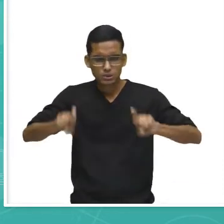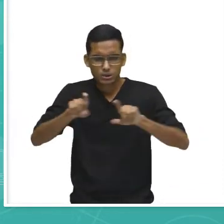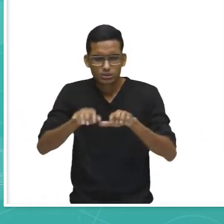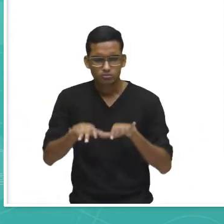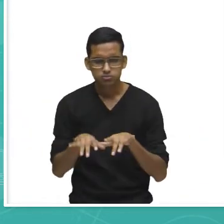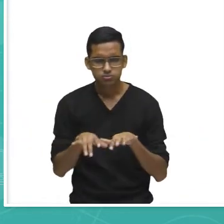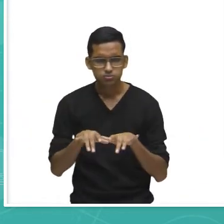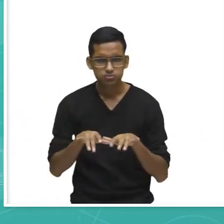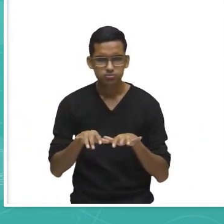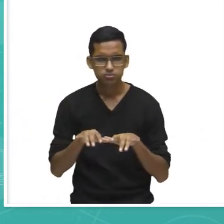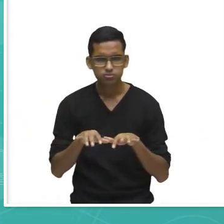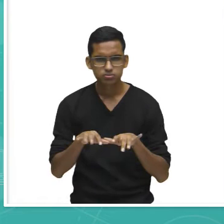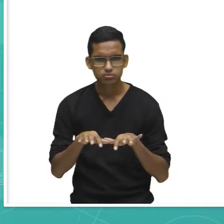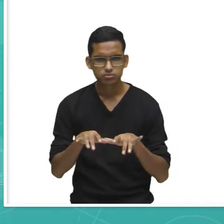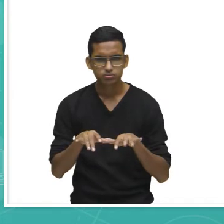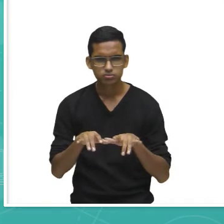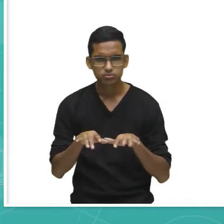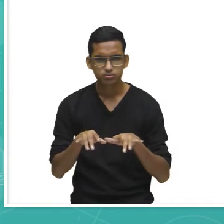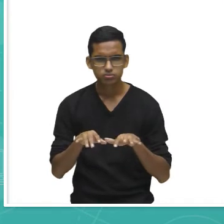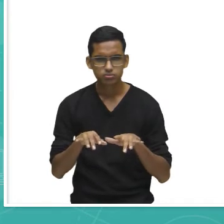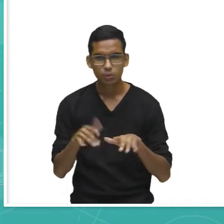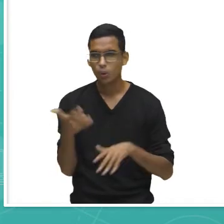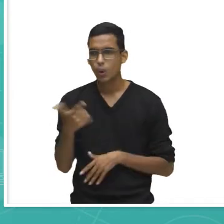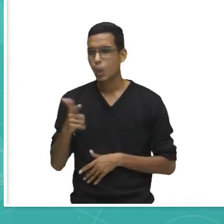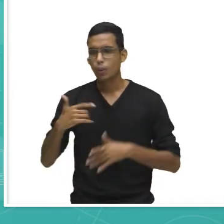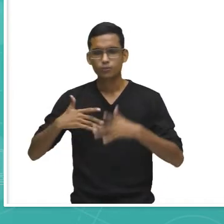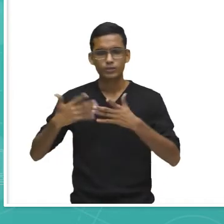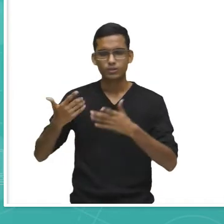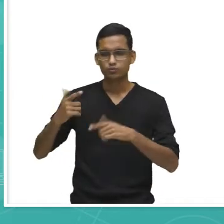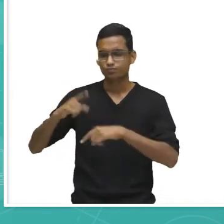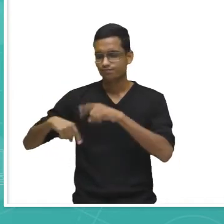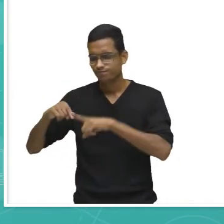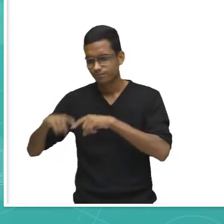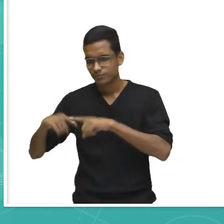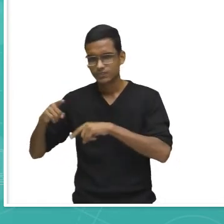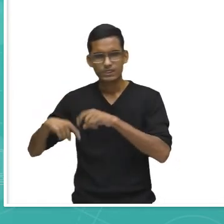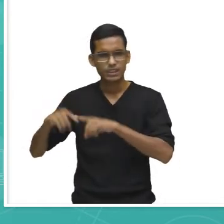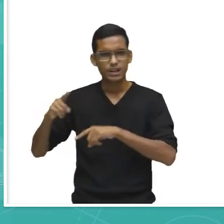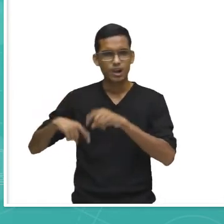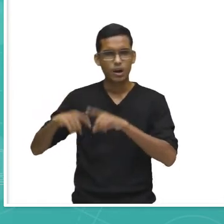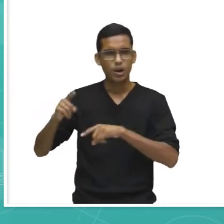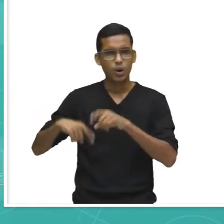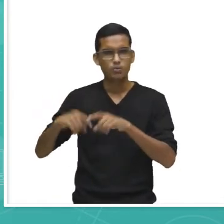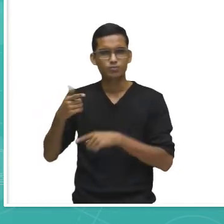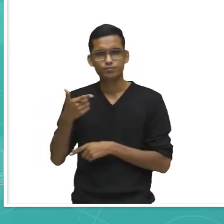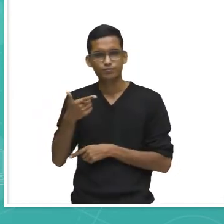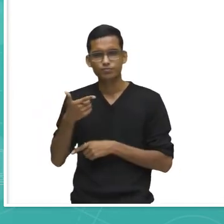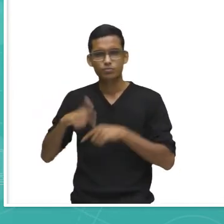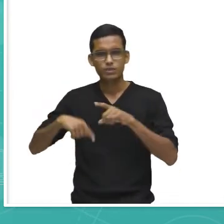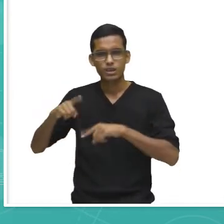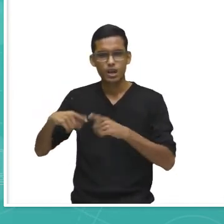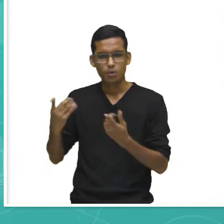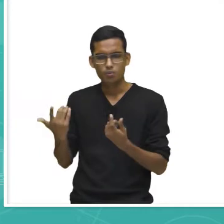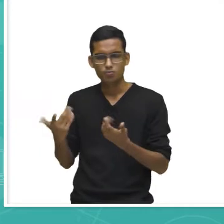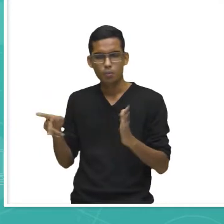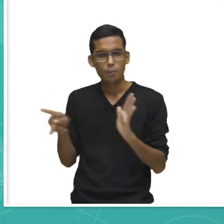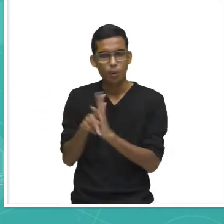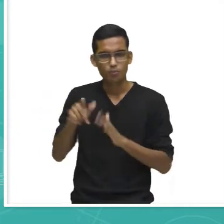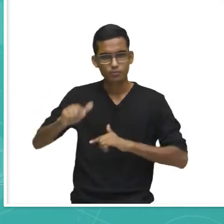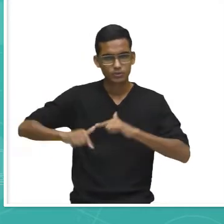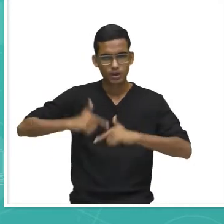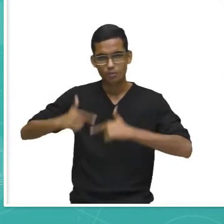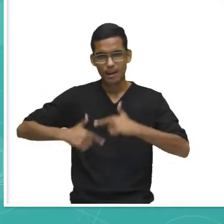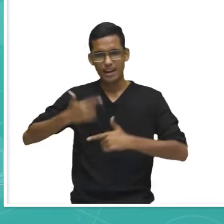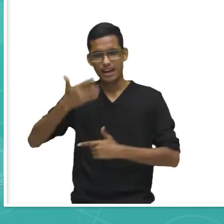ali disponível, de acordo com o que eles necessitam, eles acabam o quê? Adquirindo aí posturas incorretas. E